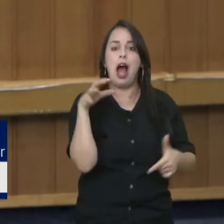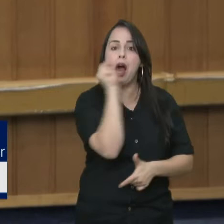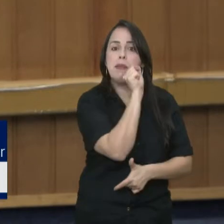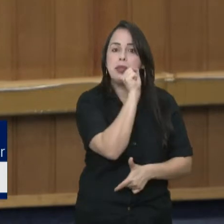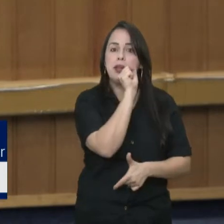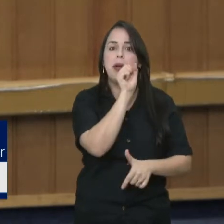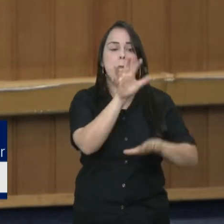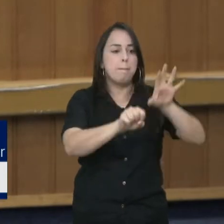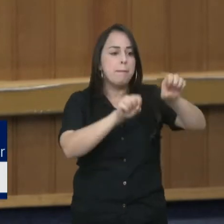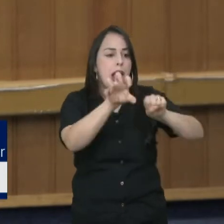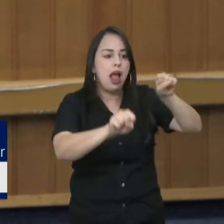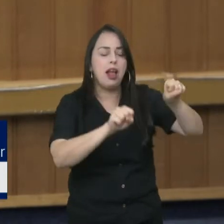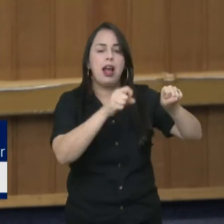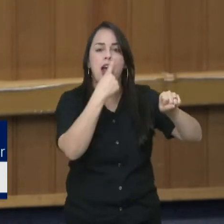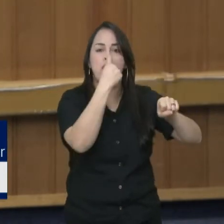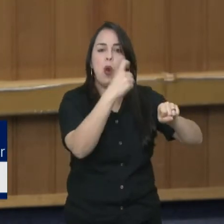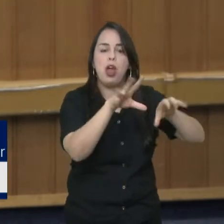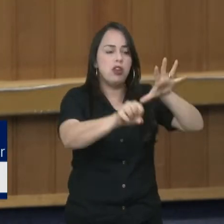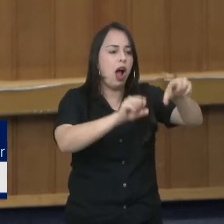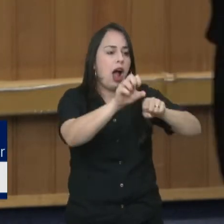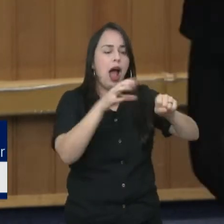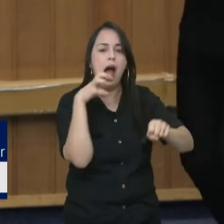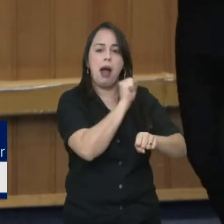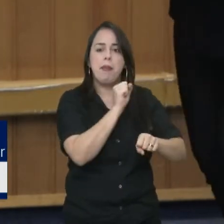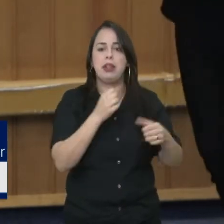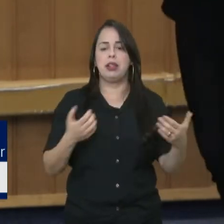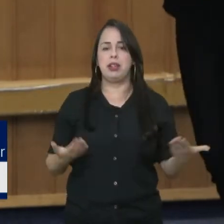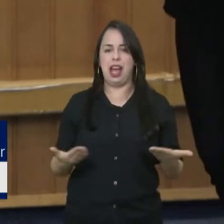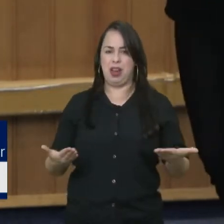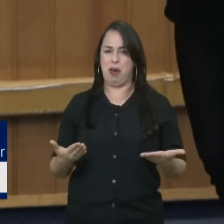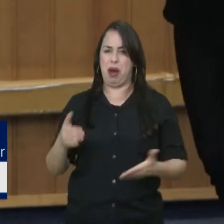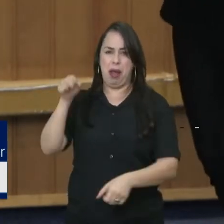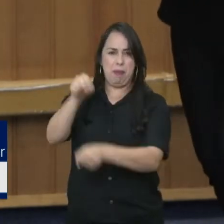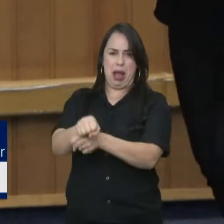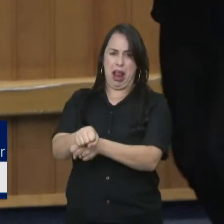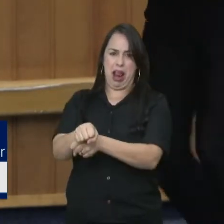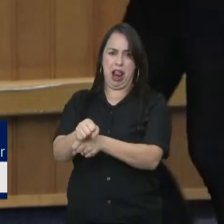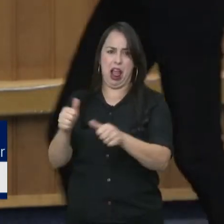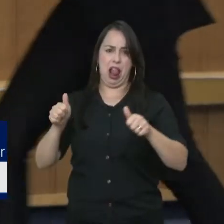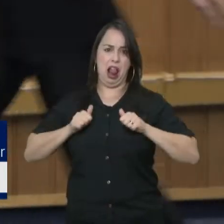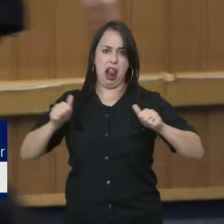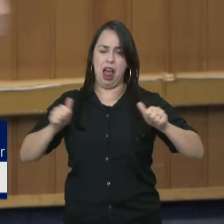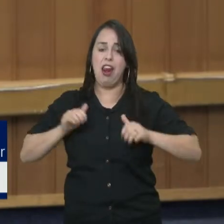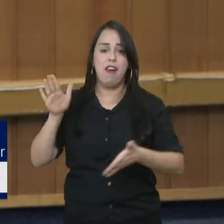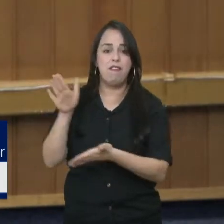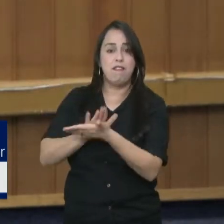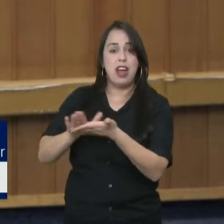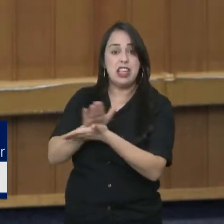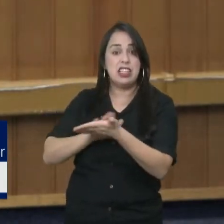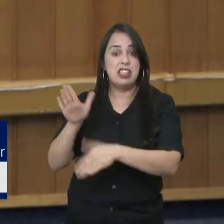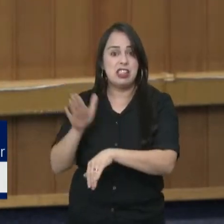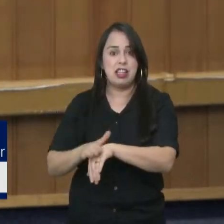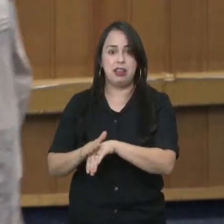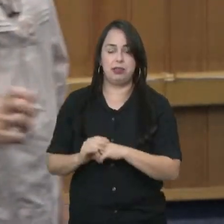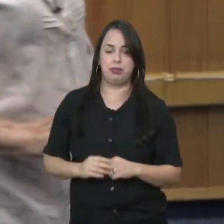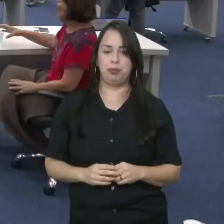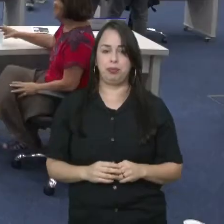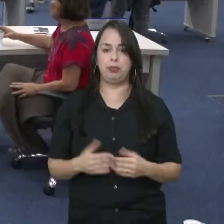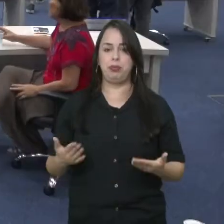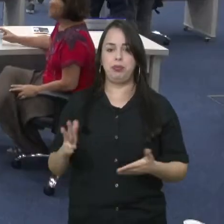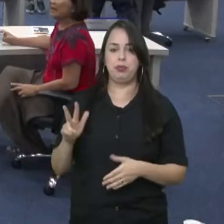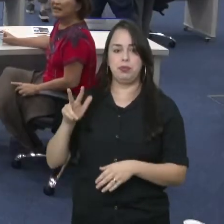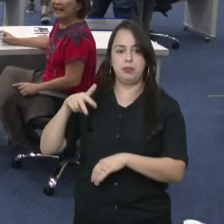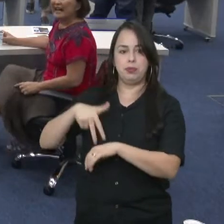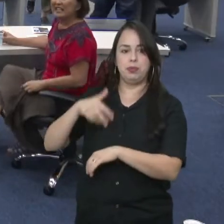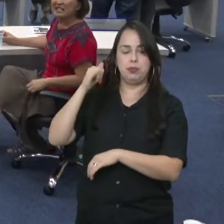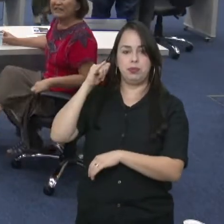pegaram o lixo, chamaram os funcionários para retirar, e dessa vez não fizeram absolutamente nada. Com a palavra, vereador